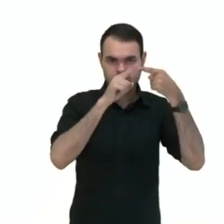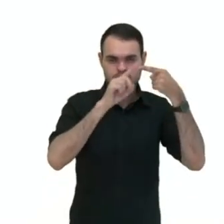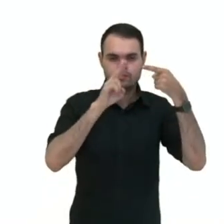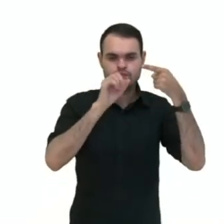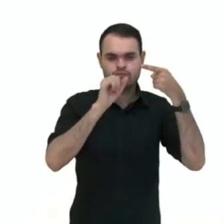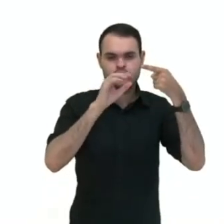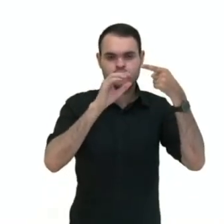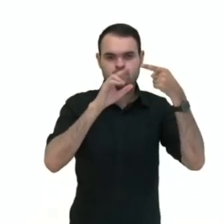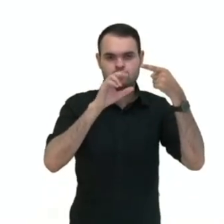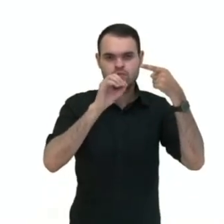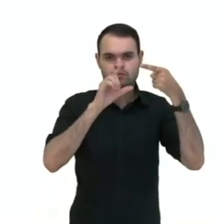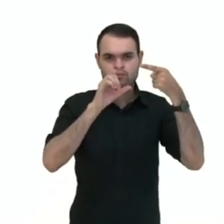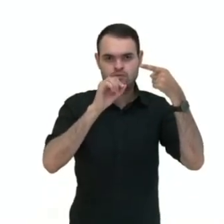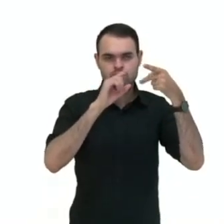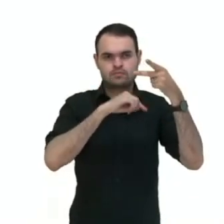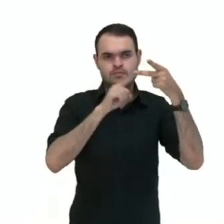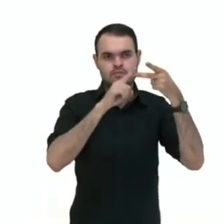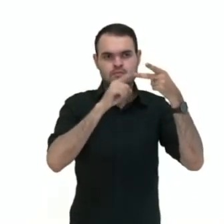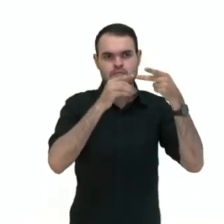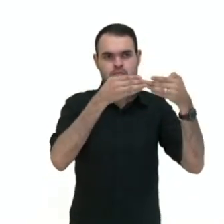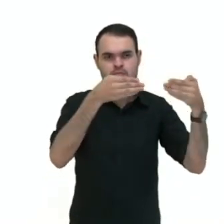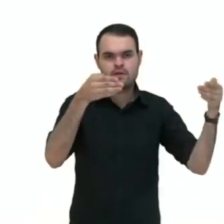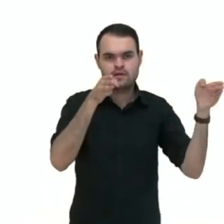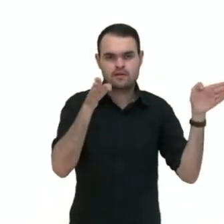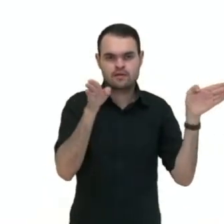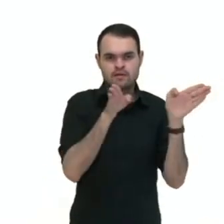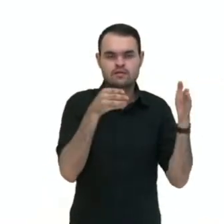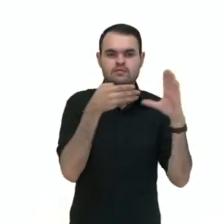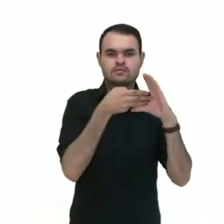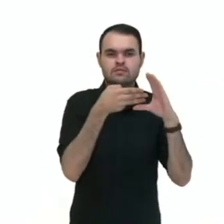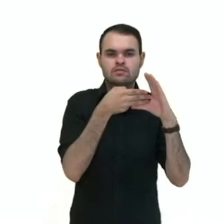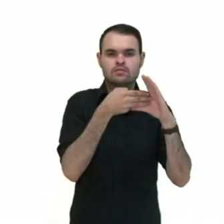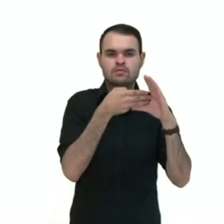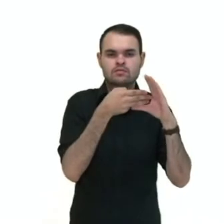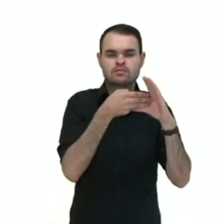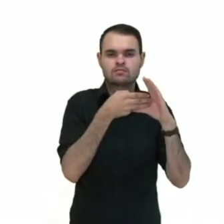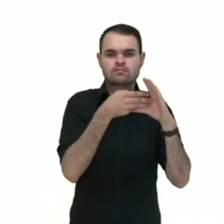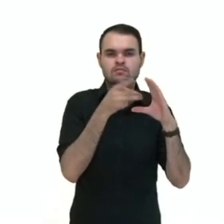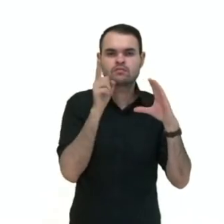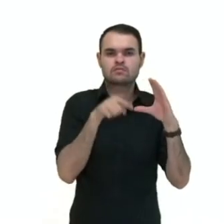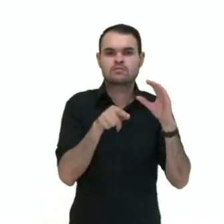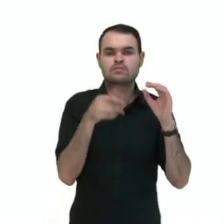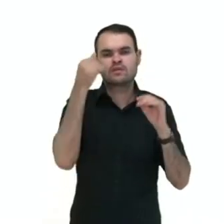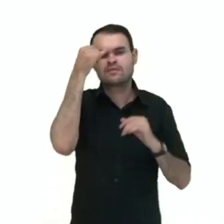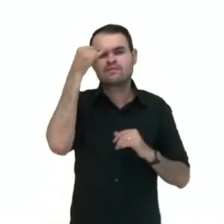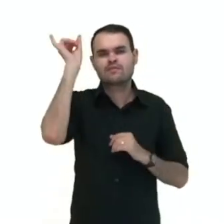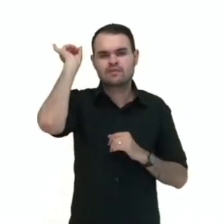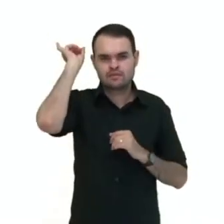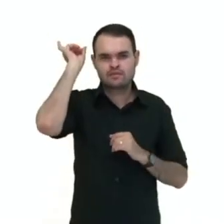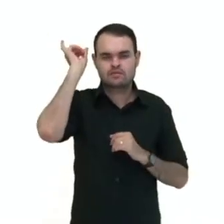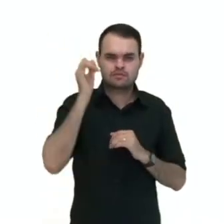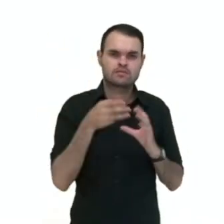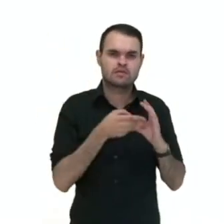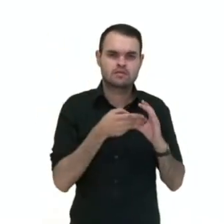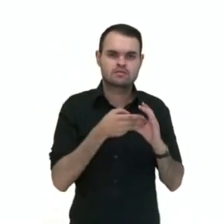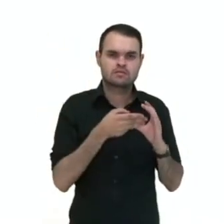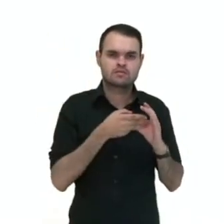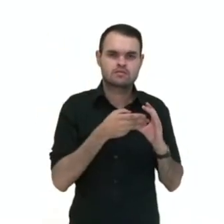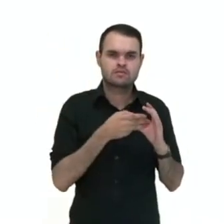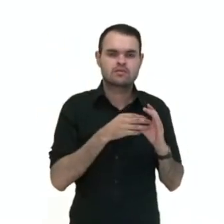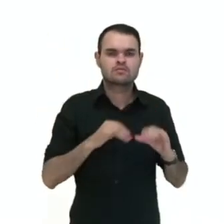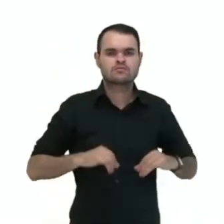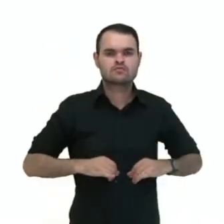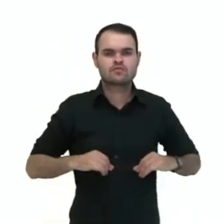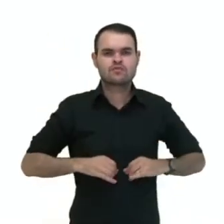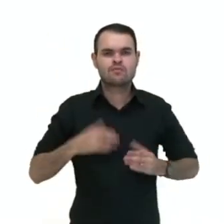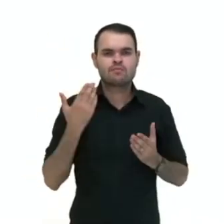parede celular, que ela está aqui. Qual que é a função da parede celular? Ele evita que a célula vegetal ela venha sofrer